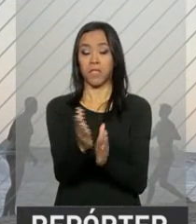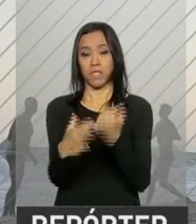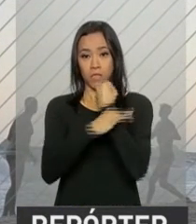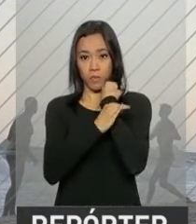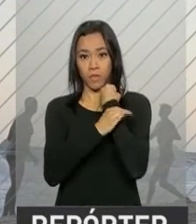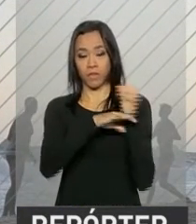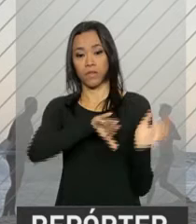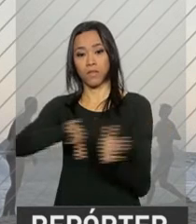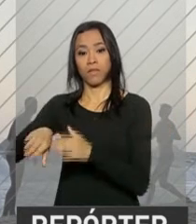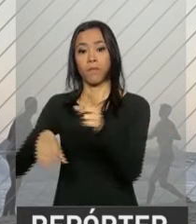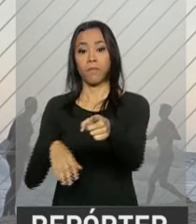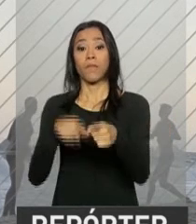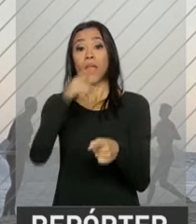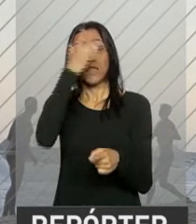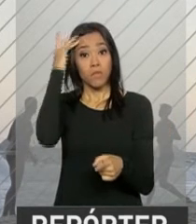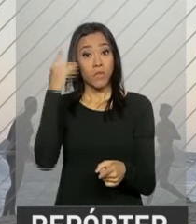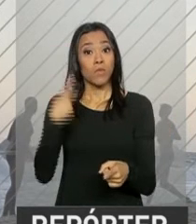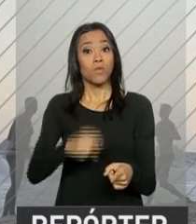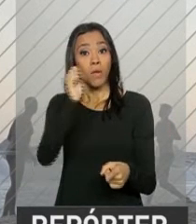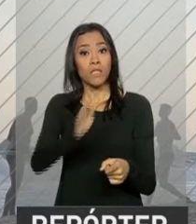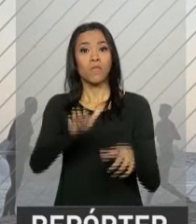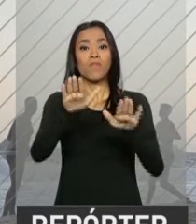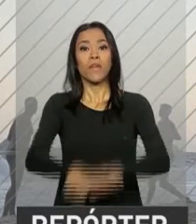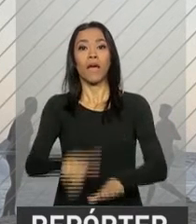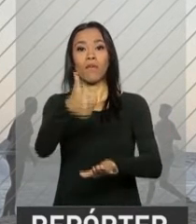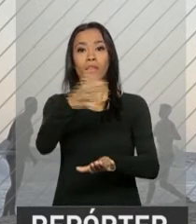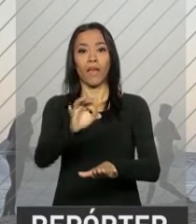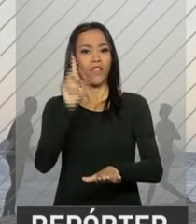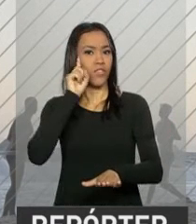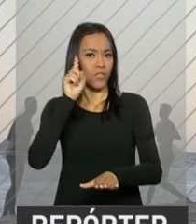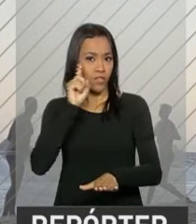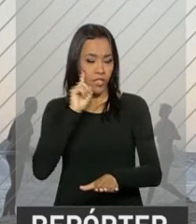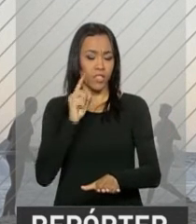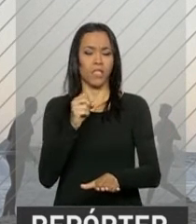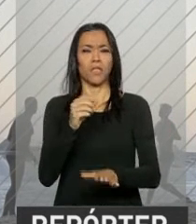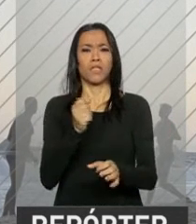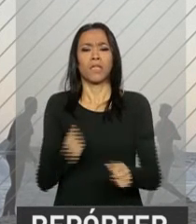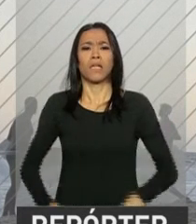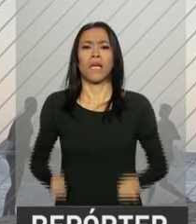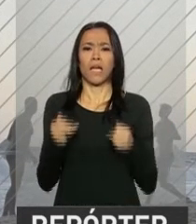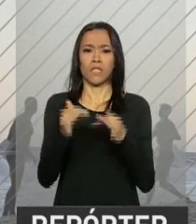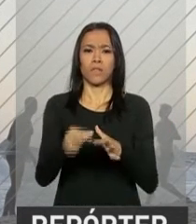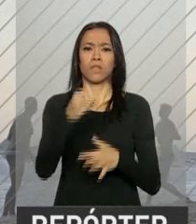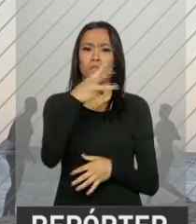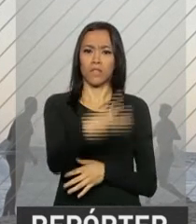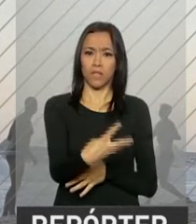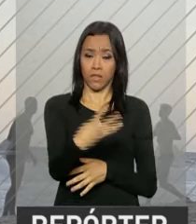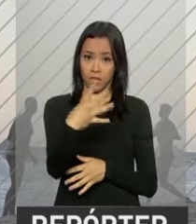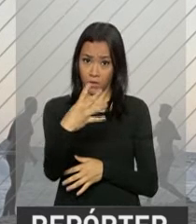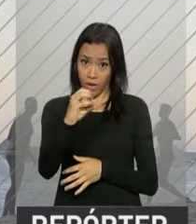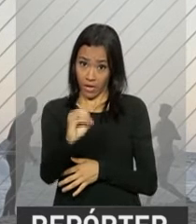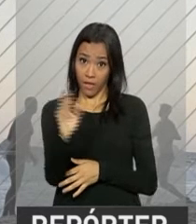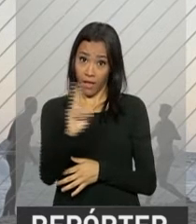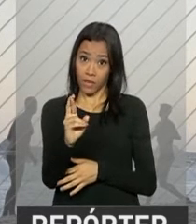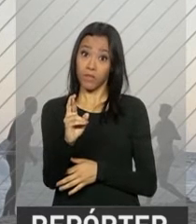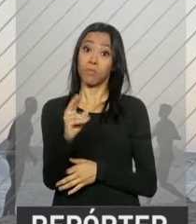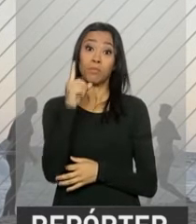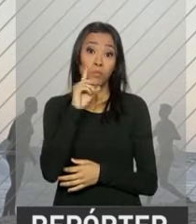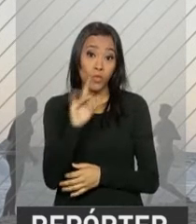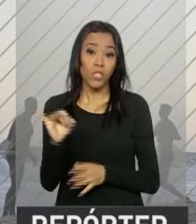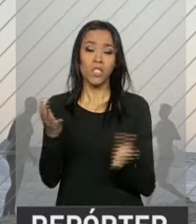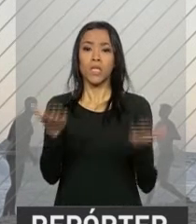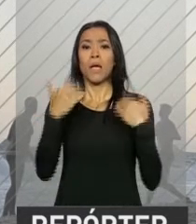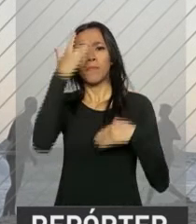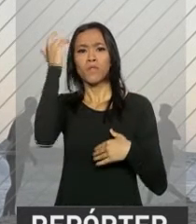ficou dez dias no rio de janeiro e gastou cerca de 340 reais por dia já o estrangeiro ficou